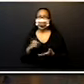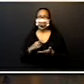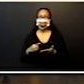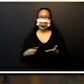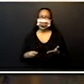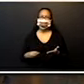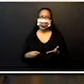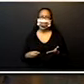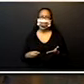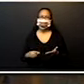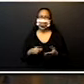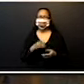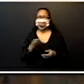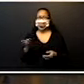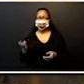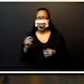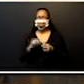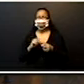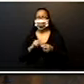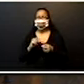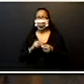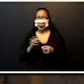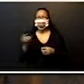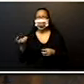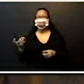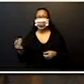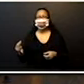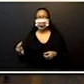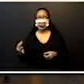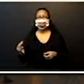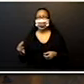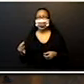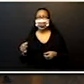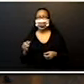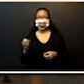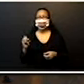as contas. Não tem jeito de saber sem fazer conta, tá bom?